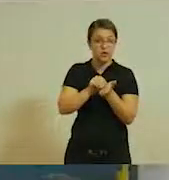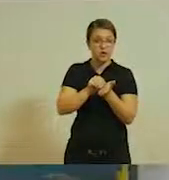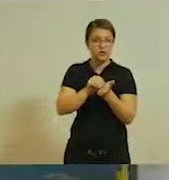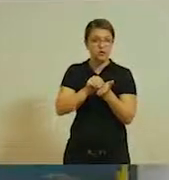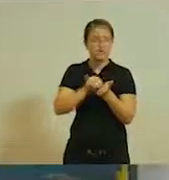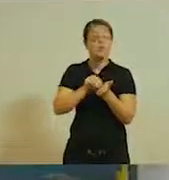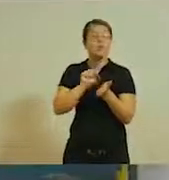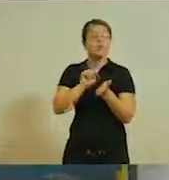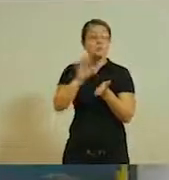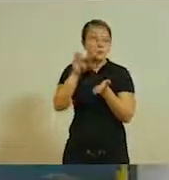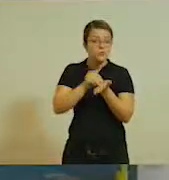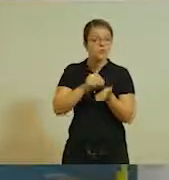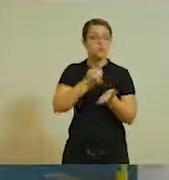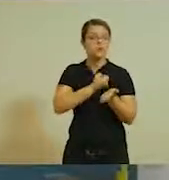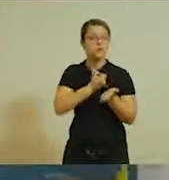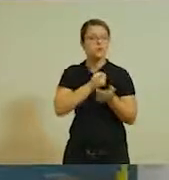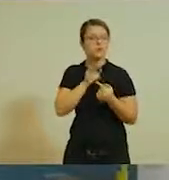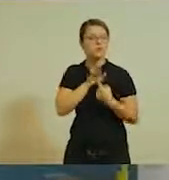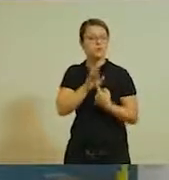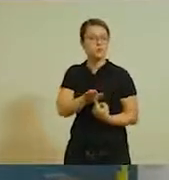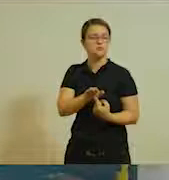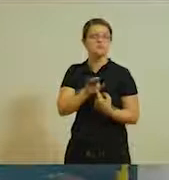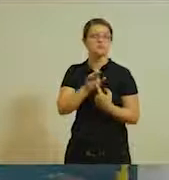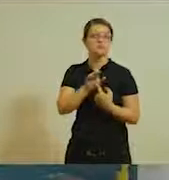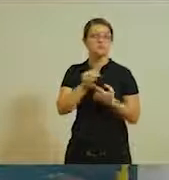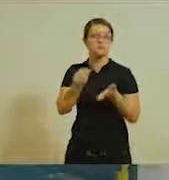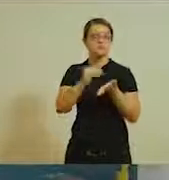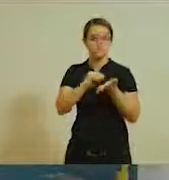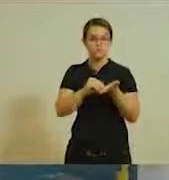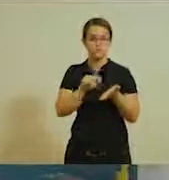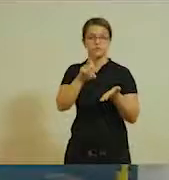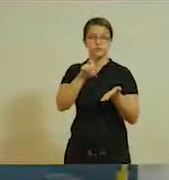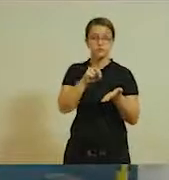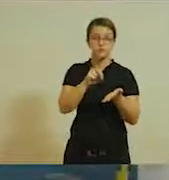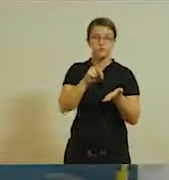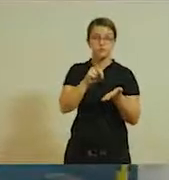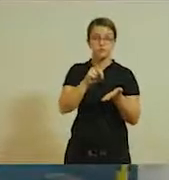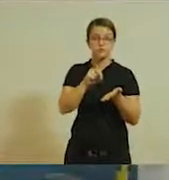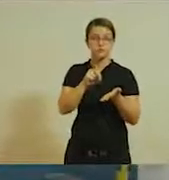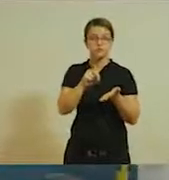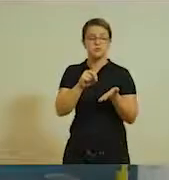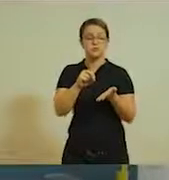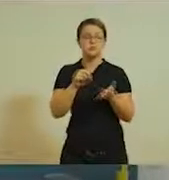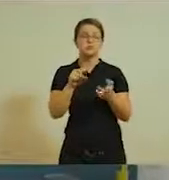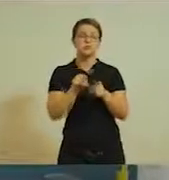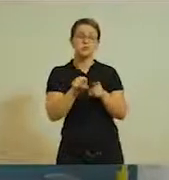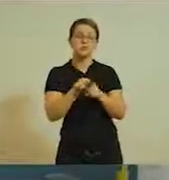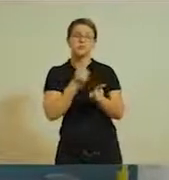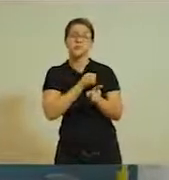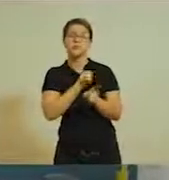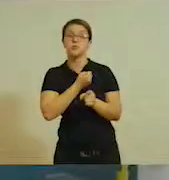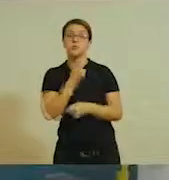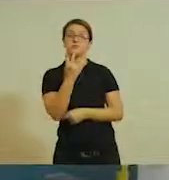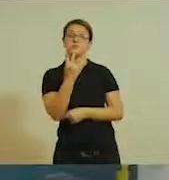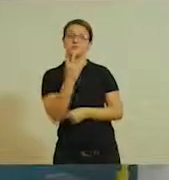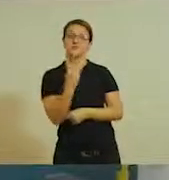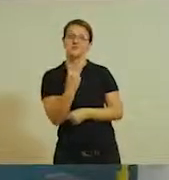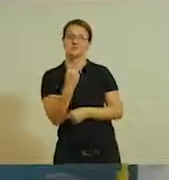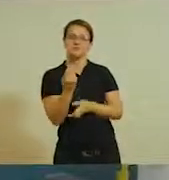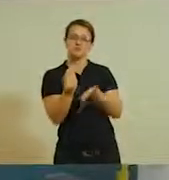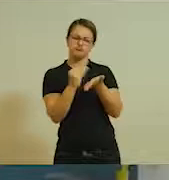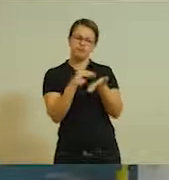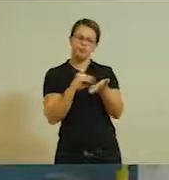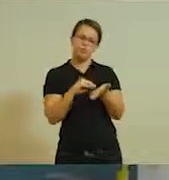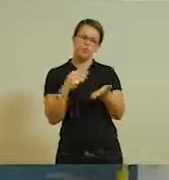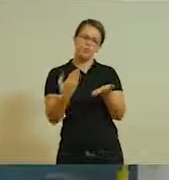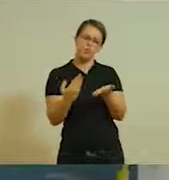que o problema apresenta. Então, quais são os números que o problema apresenta aqui? O número 50 e o número 23. Assim você vai